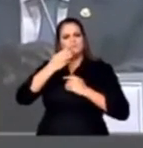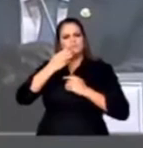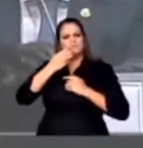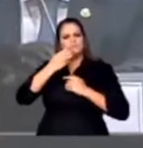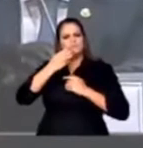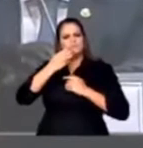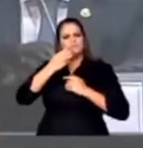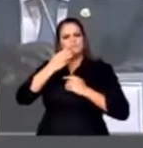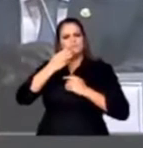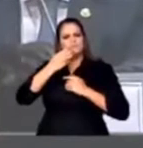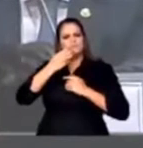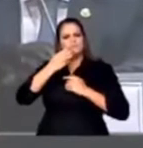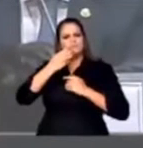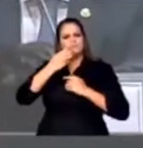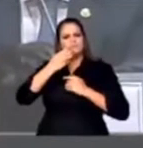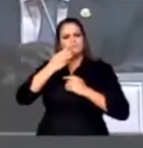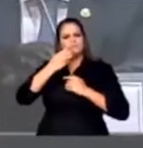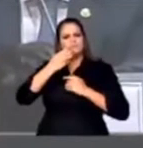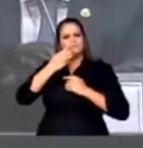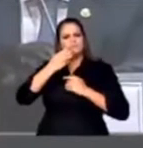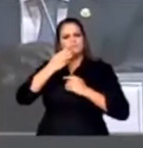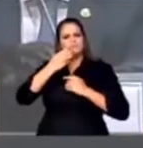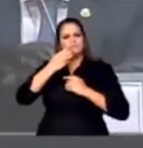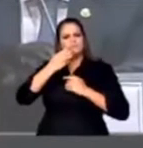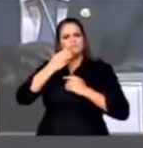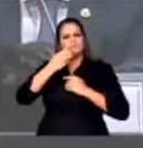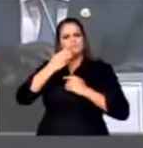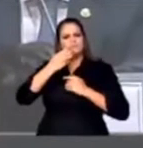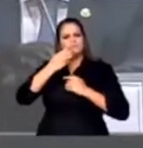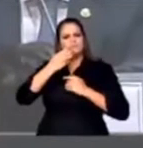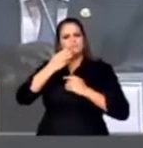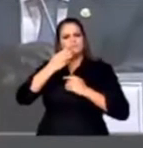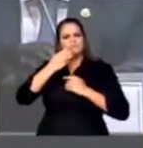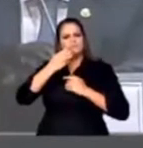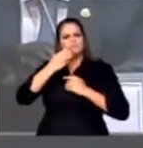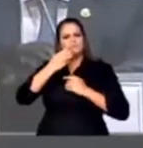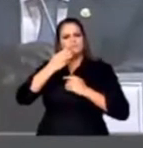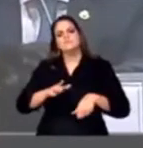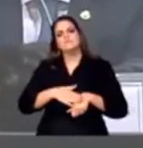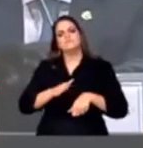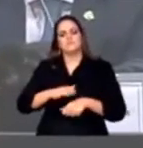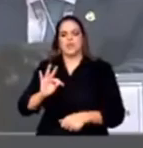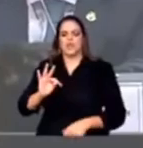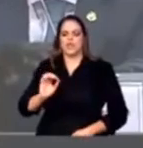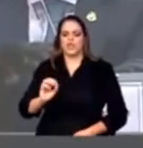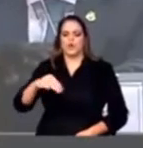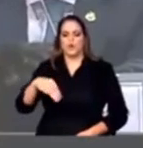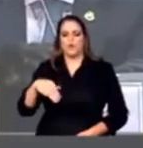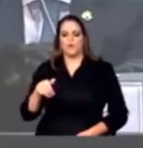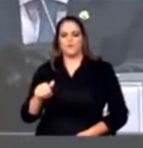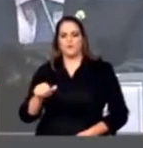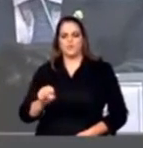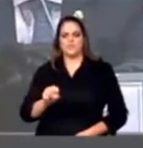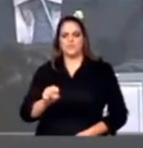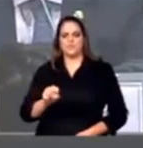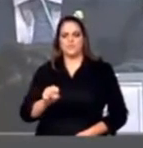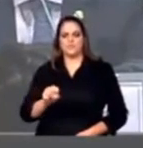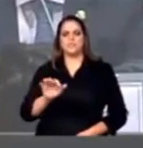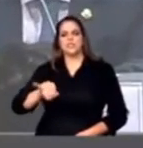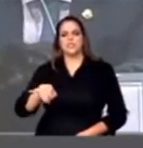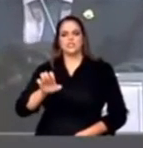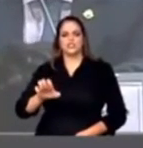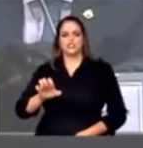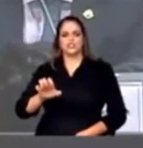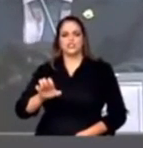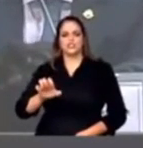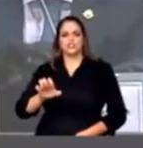não é da UDN. Essa frase é de Thomas Jefferson, um dos pais da democracia norte-americana. E eu gostaria de